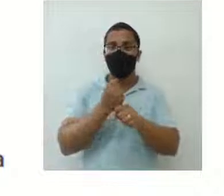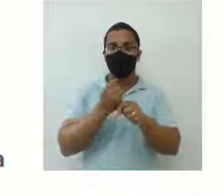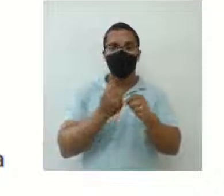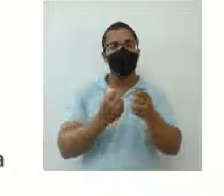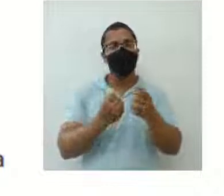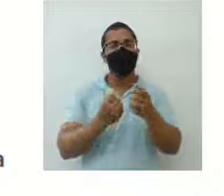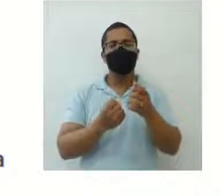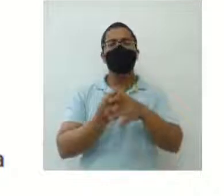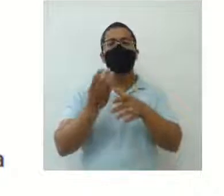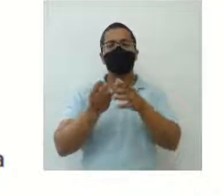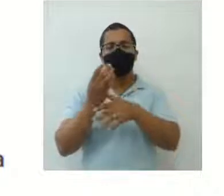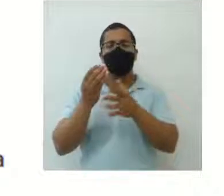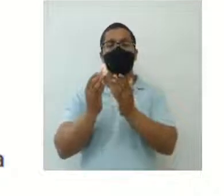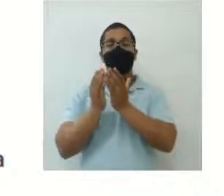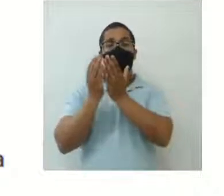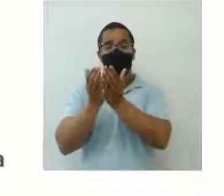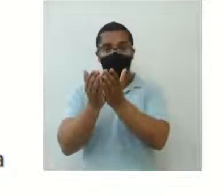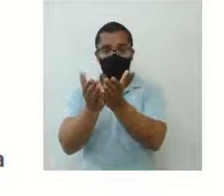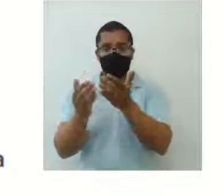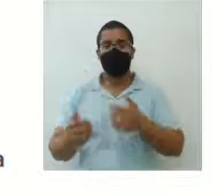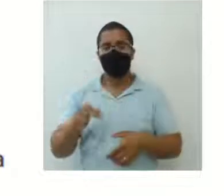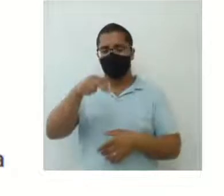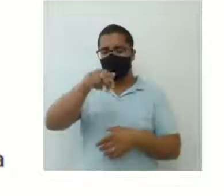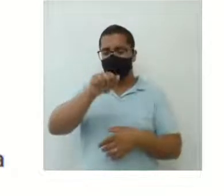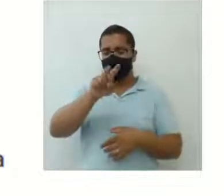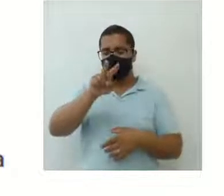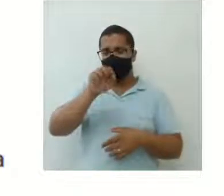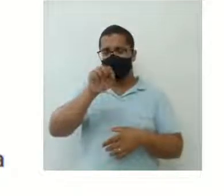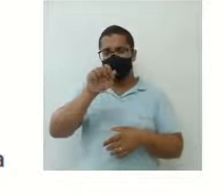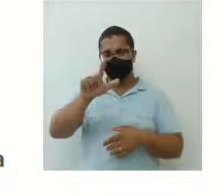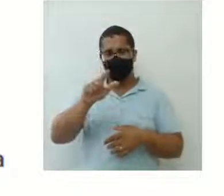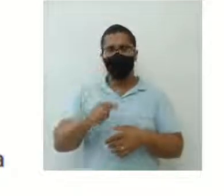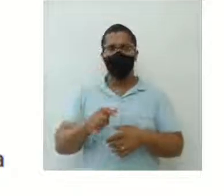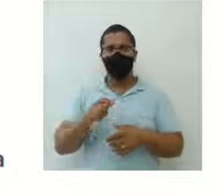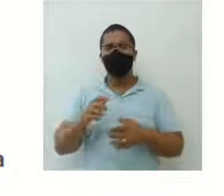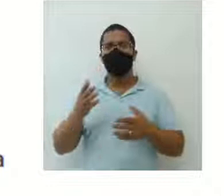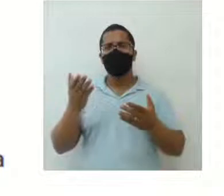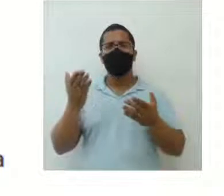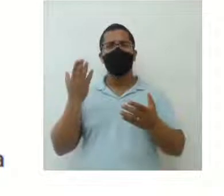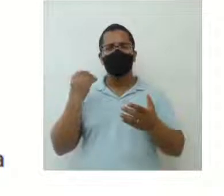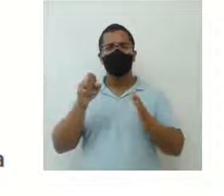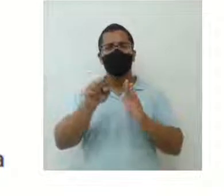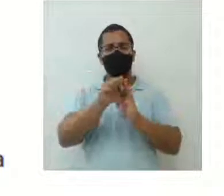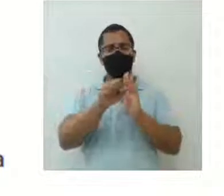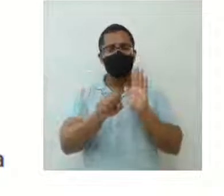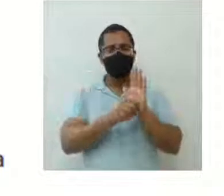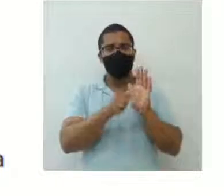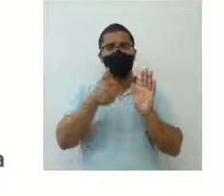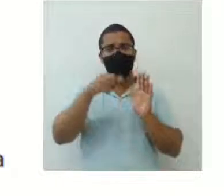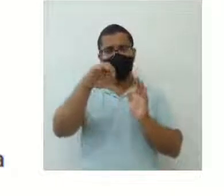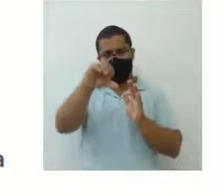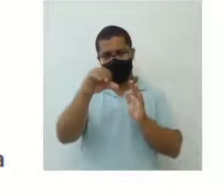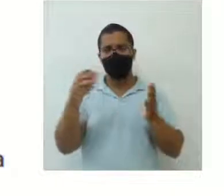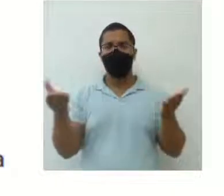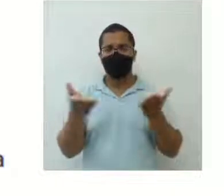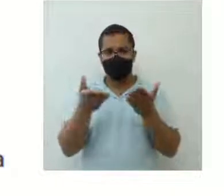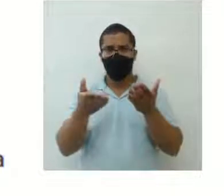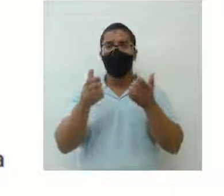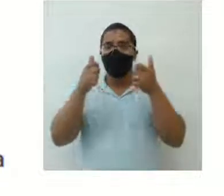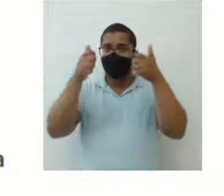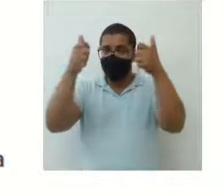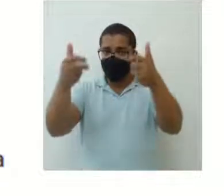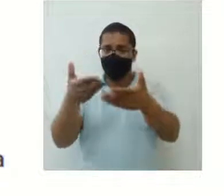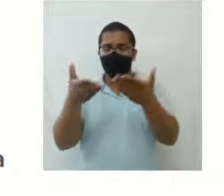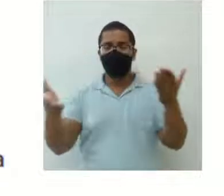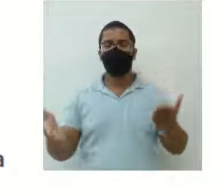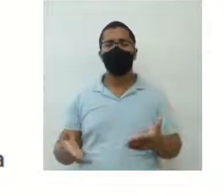que aconteceu, professor Cláudio? Eu não vou contar para vocês, certo? Eu não gosto de segredo, vou contar para vocês.